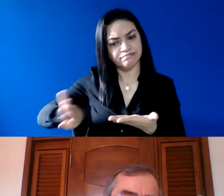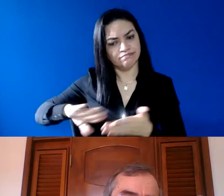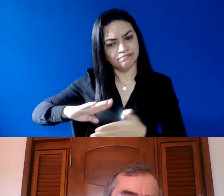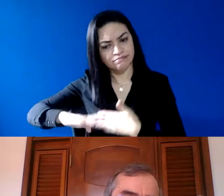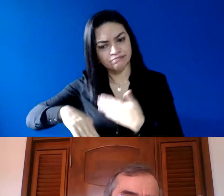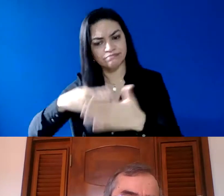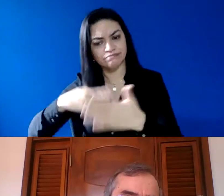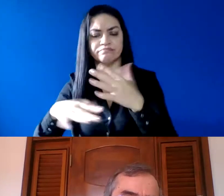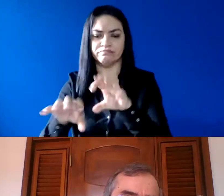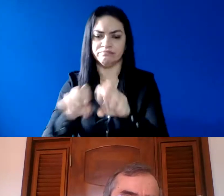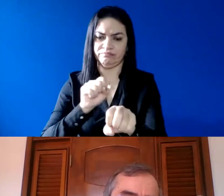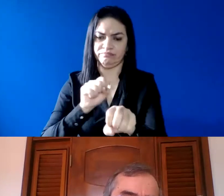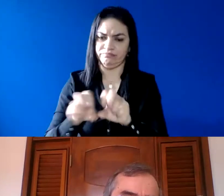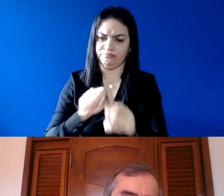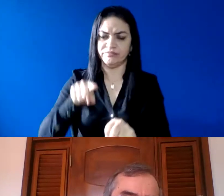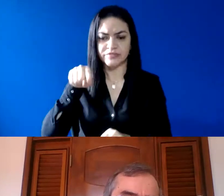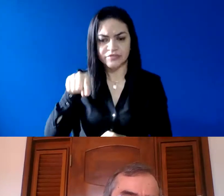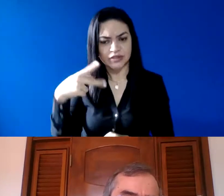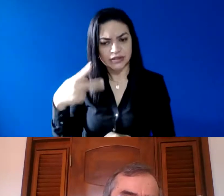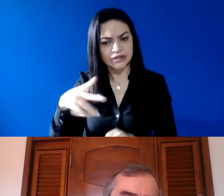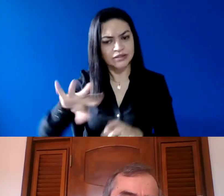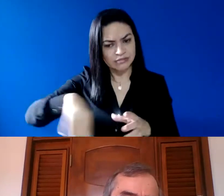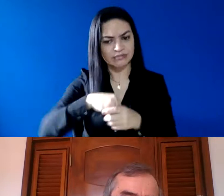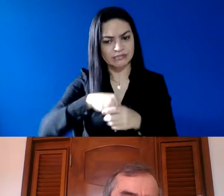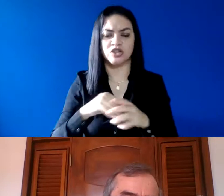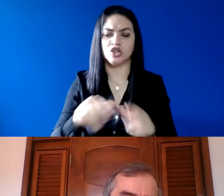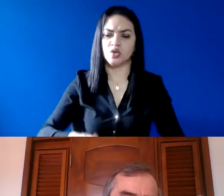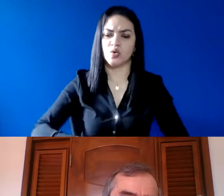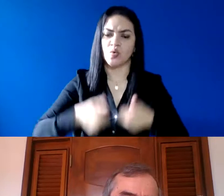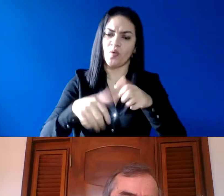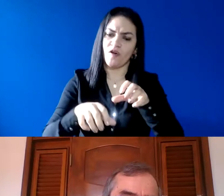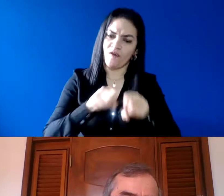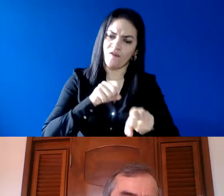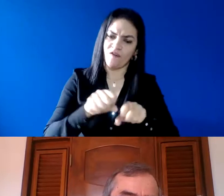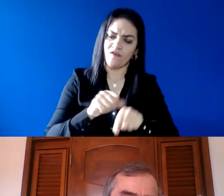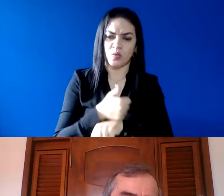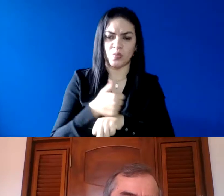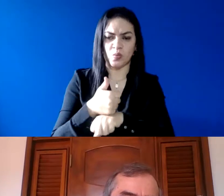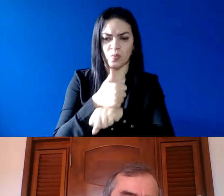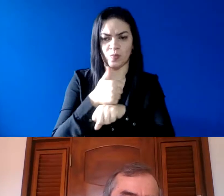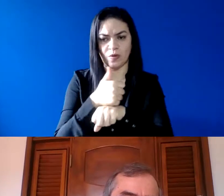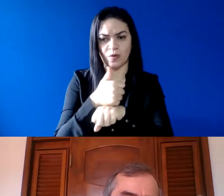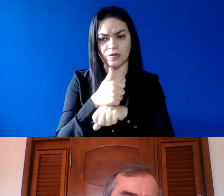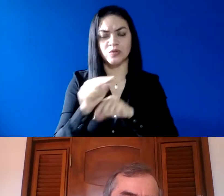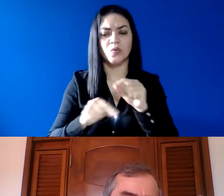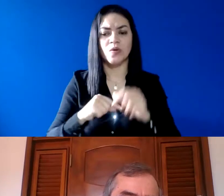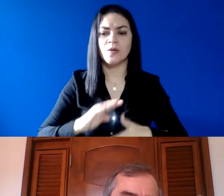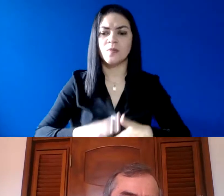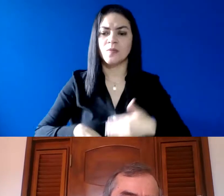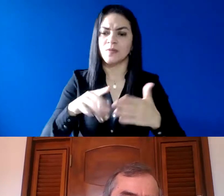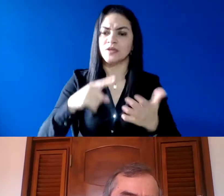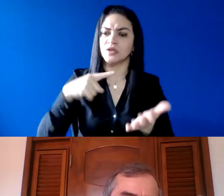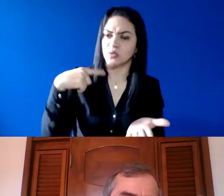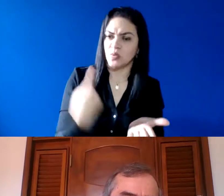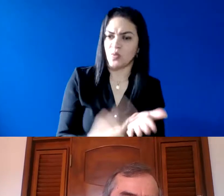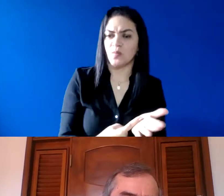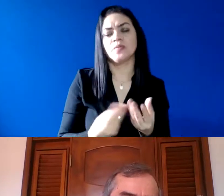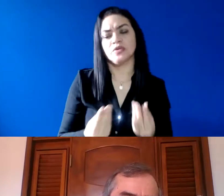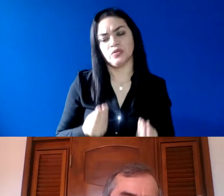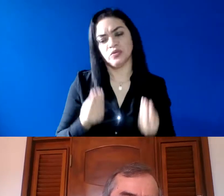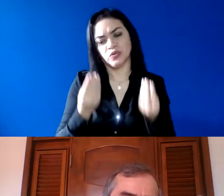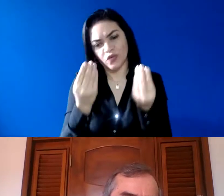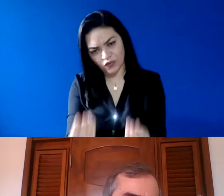de formação, esse processo de qualificação dos nossos profissionais, um processo de compromisso de ofertar